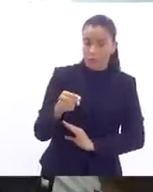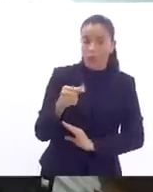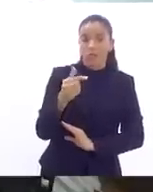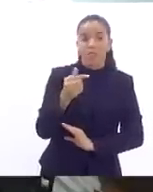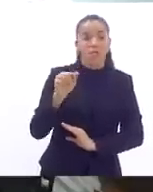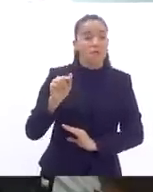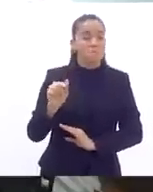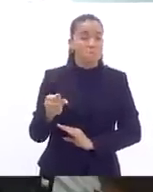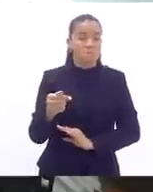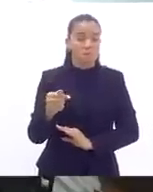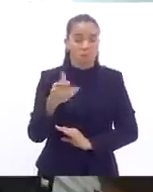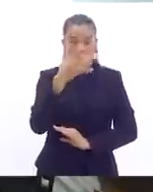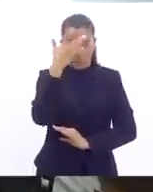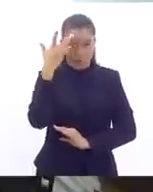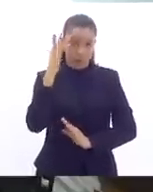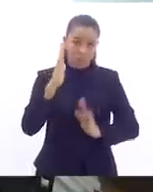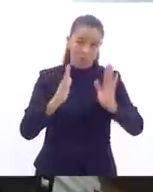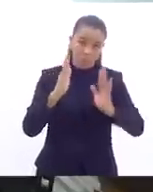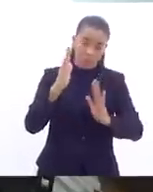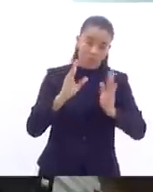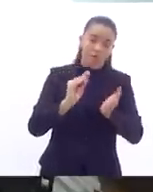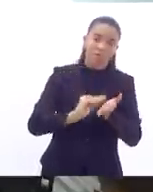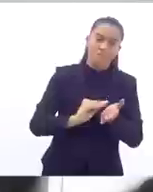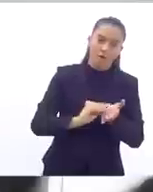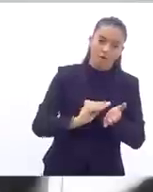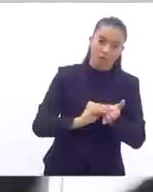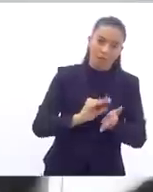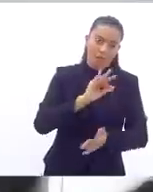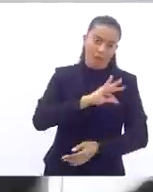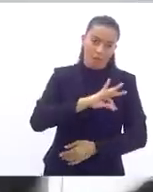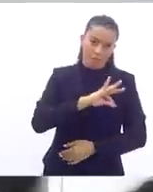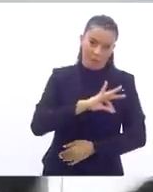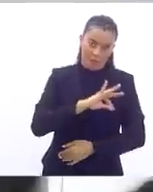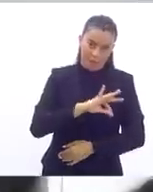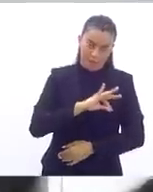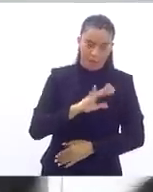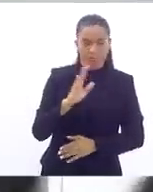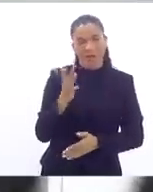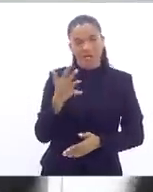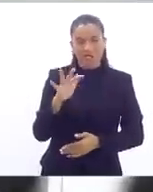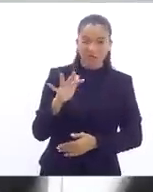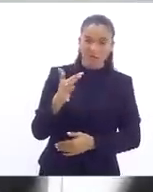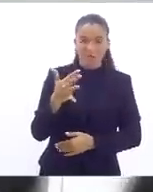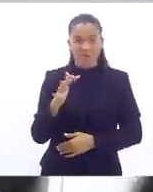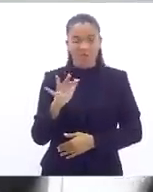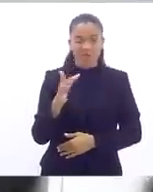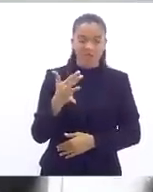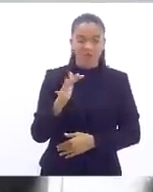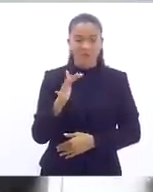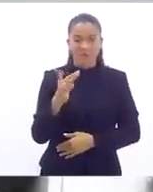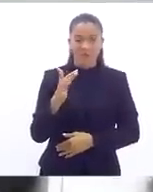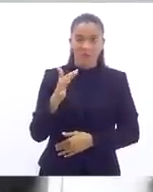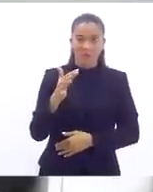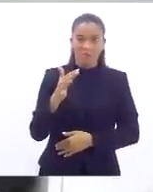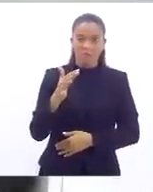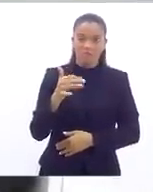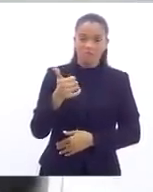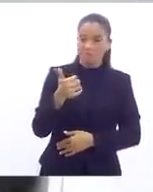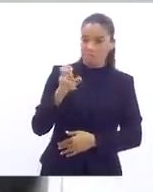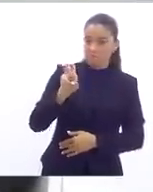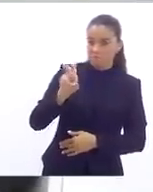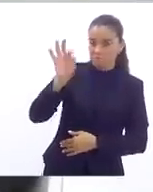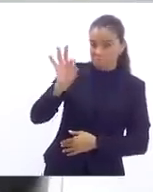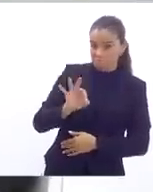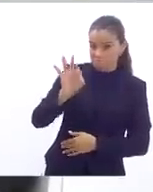mil pessoas aproximadamente vão ficar faltando o pagamento ou seja por volta de 15%